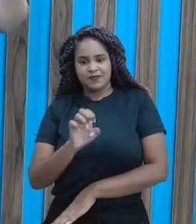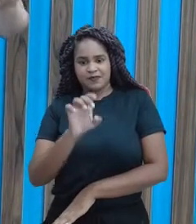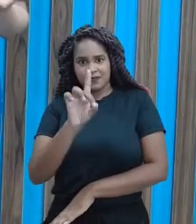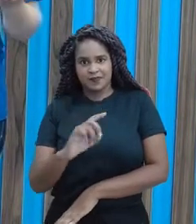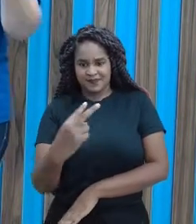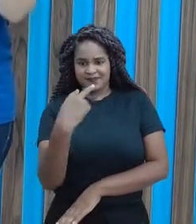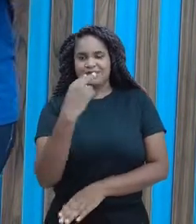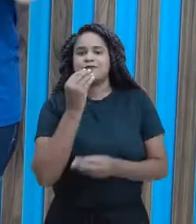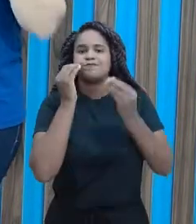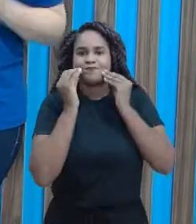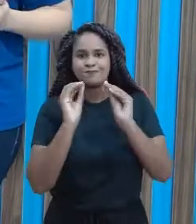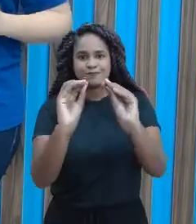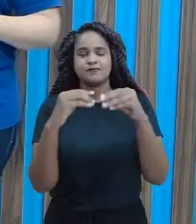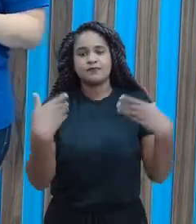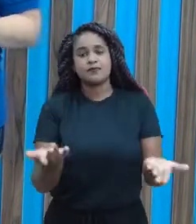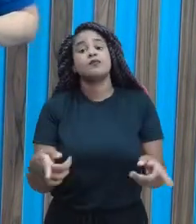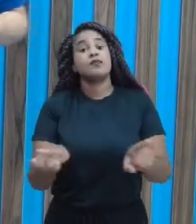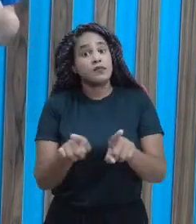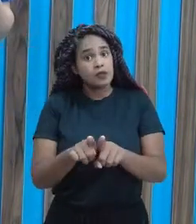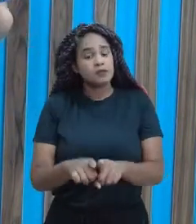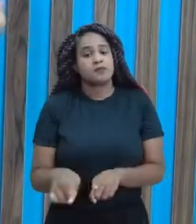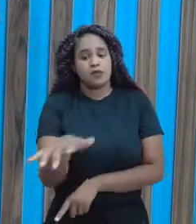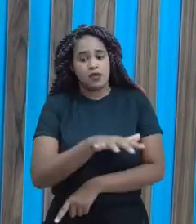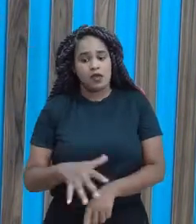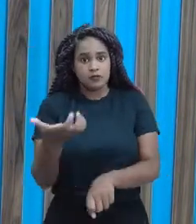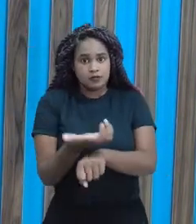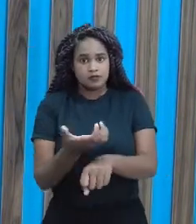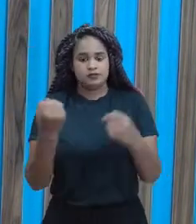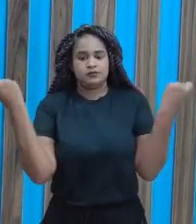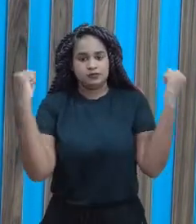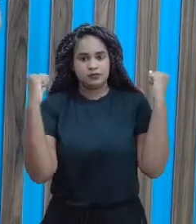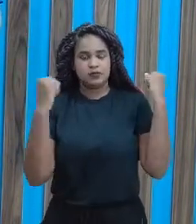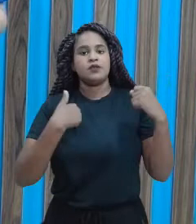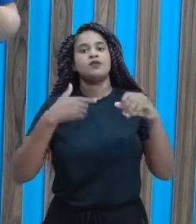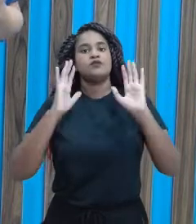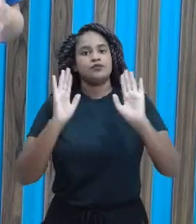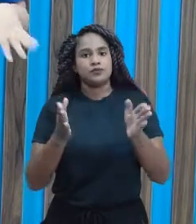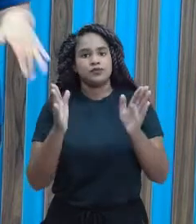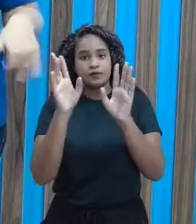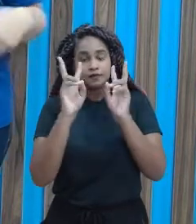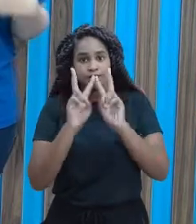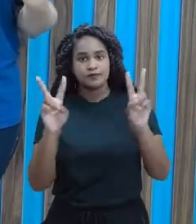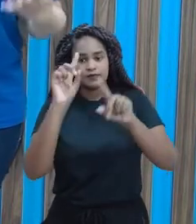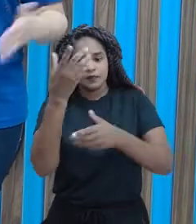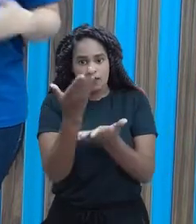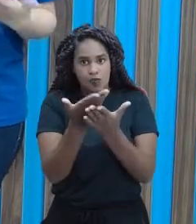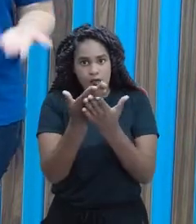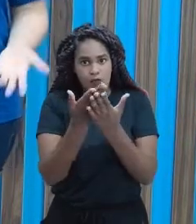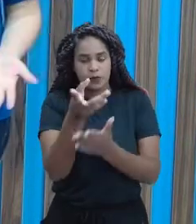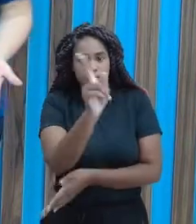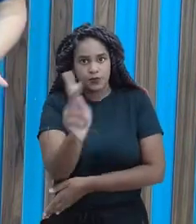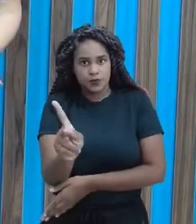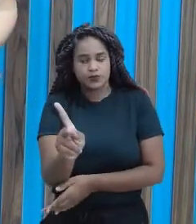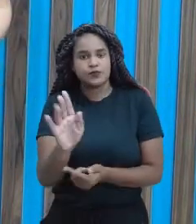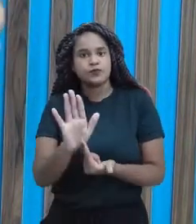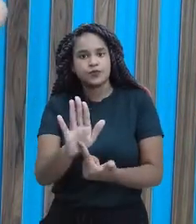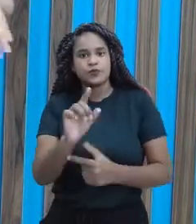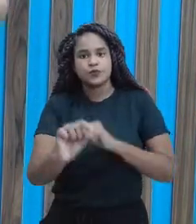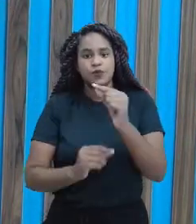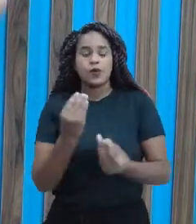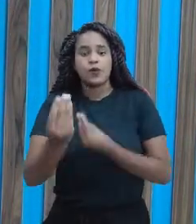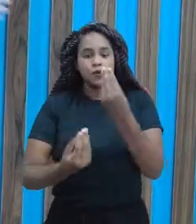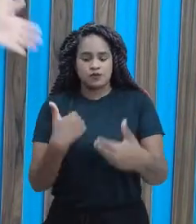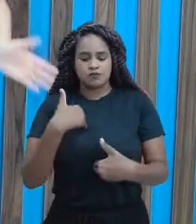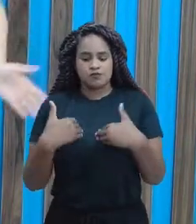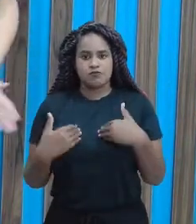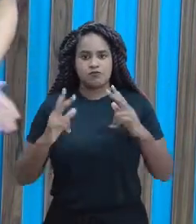Essa é a noção, está em educação física. Eu já vi aqui aulas que ele trouxe o estudo, né, da mobilidade do ser humano, né, diante